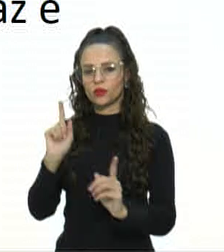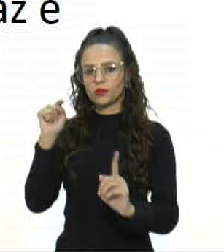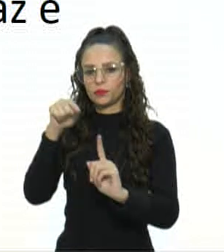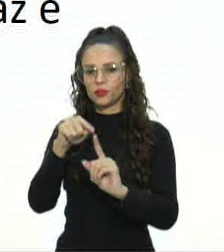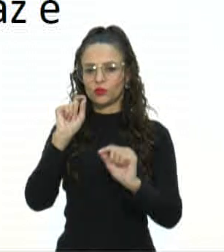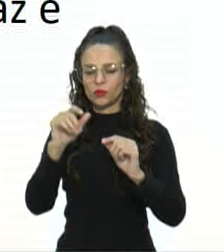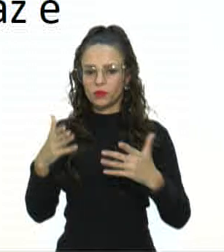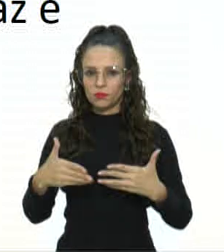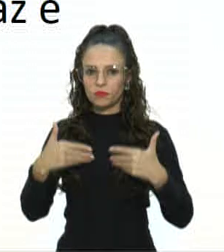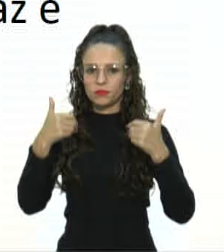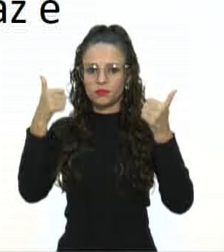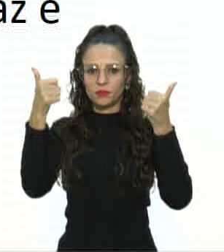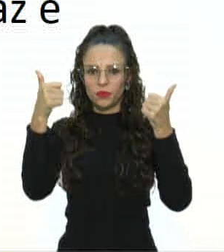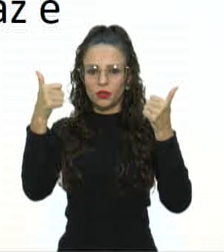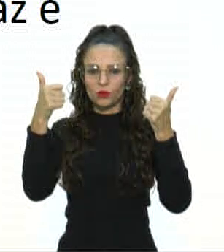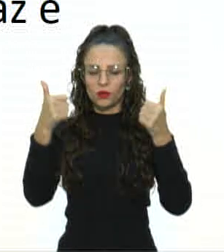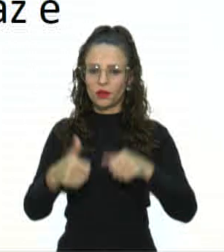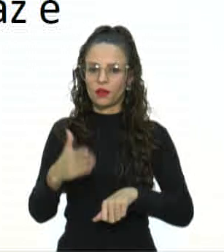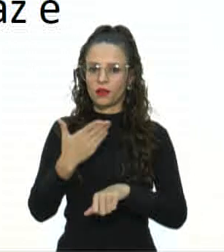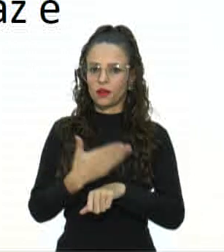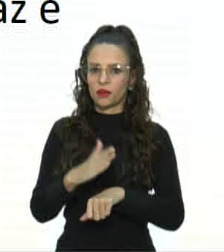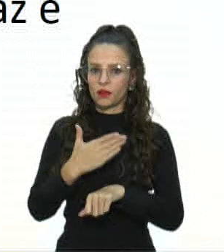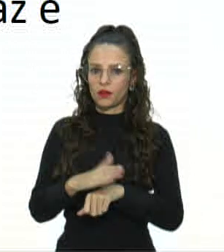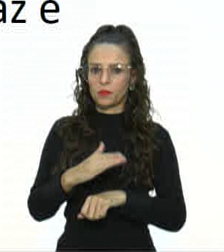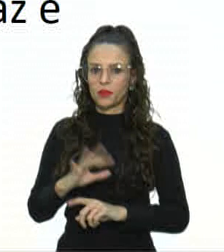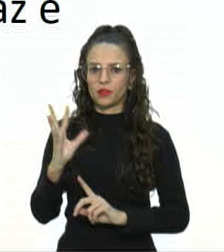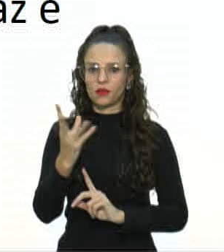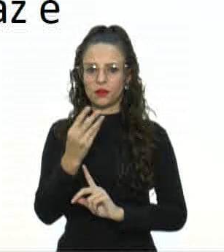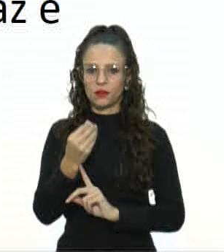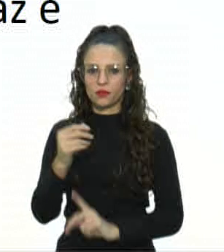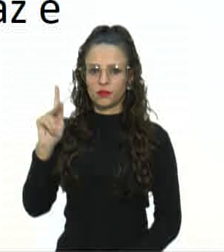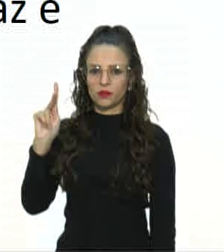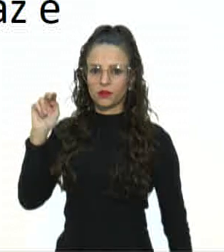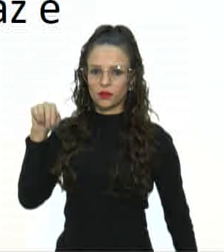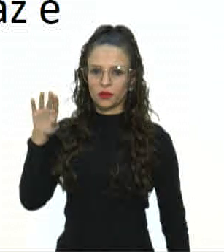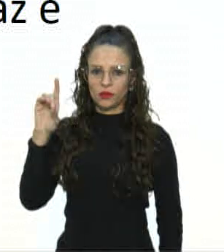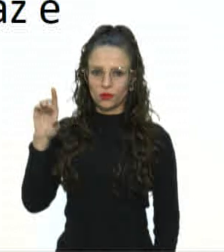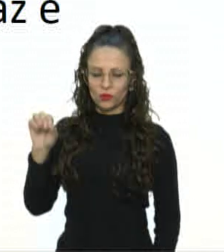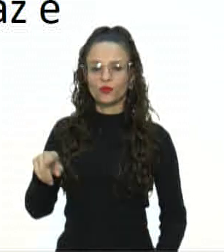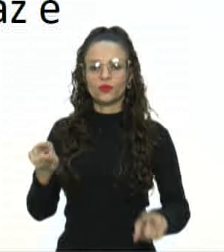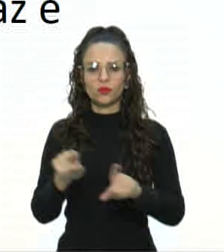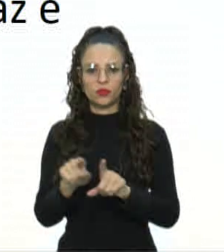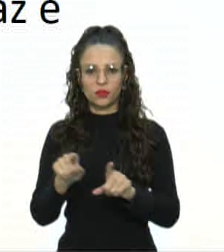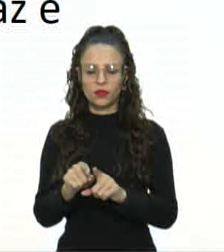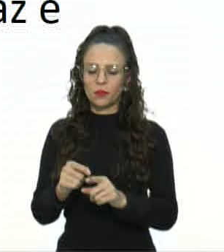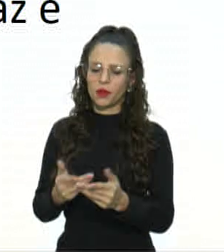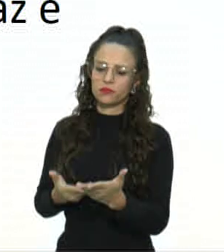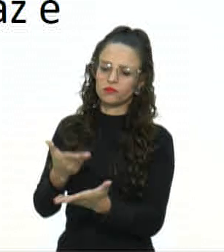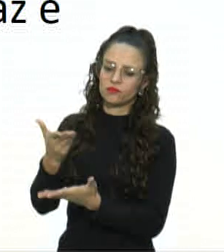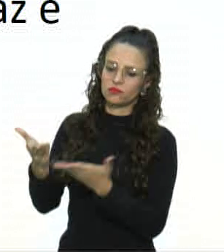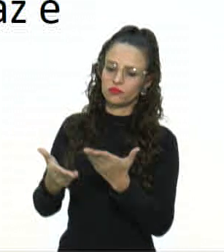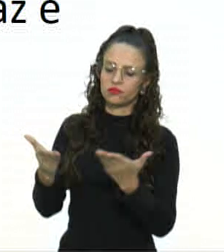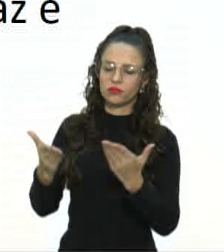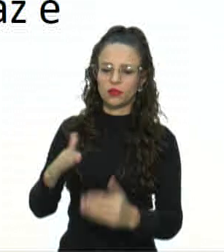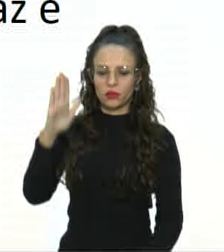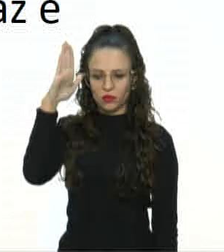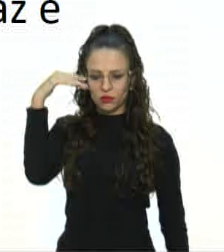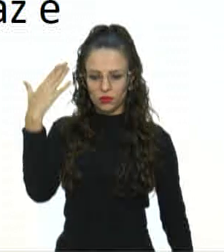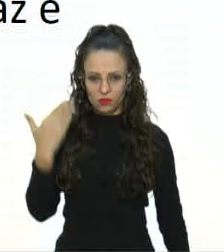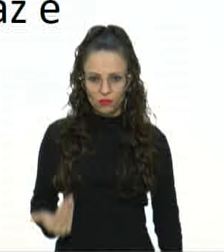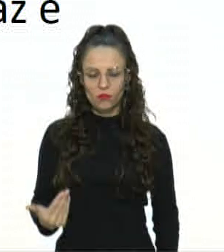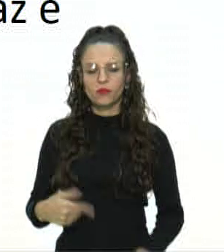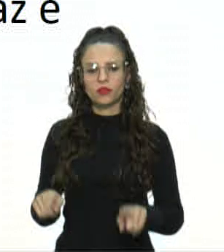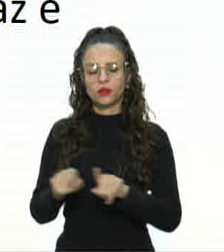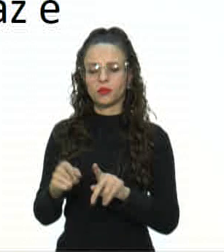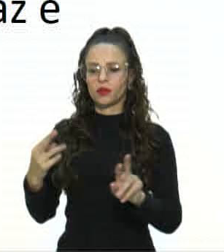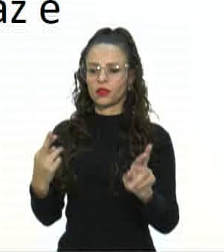a melhoria da sua habilidade na arte do Kendo, bem como estimar a cortesia e a honra, relacionar-se com